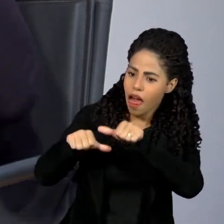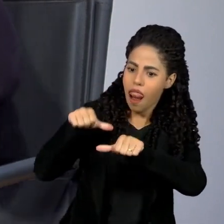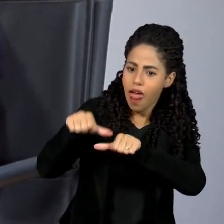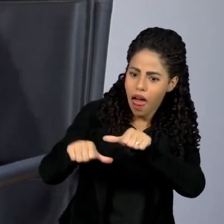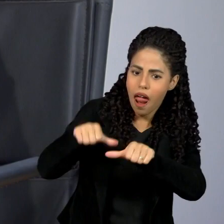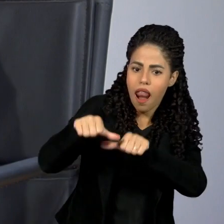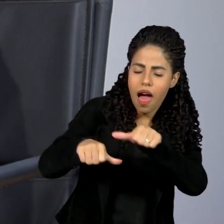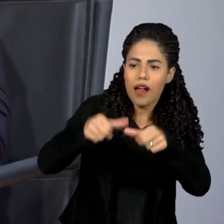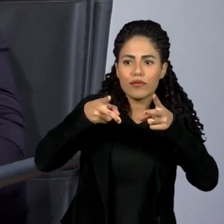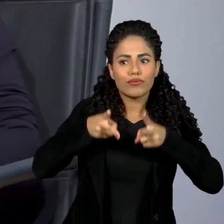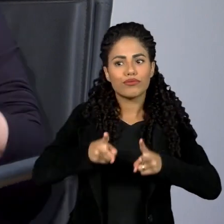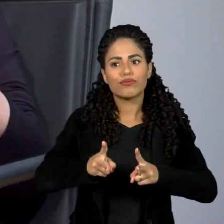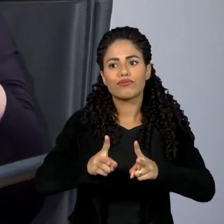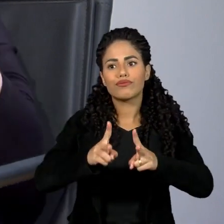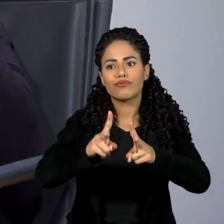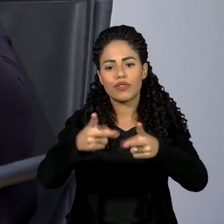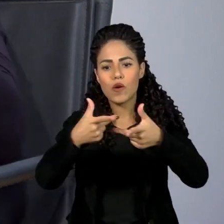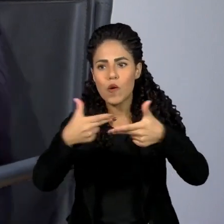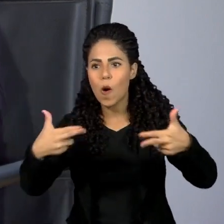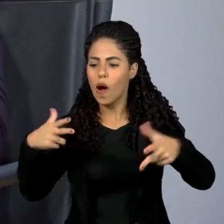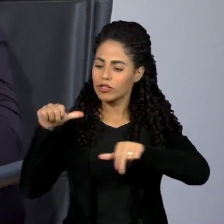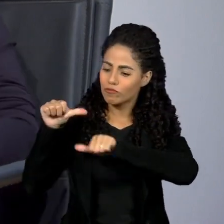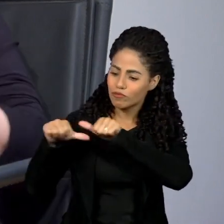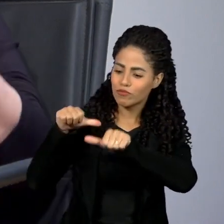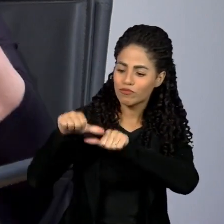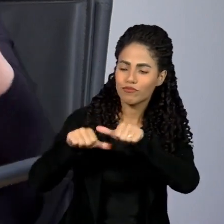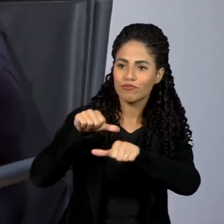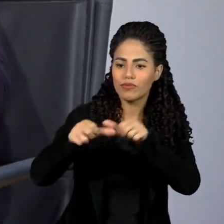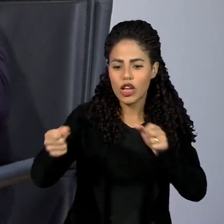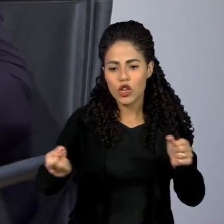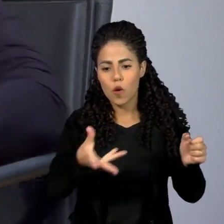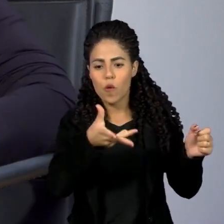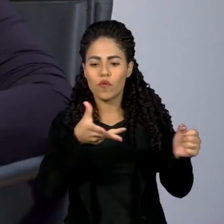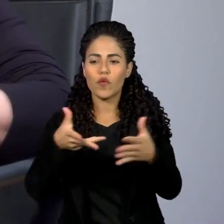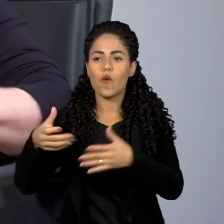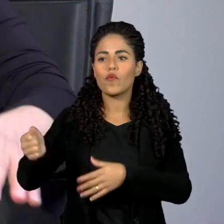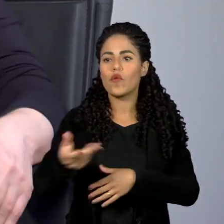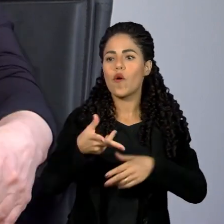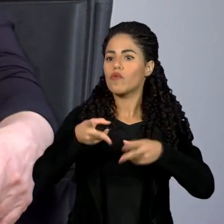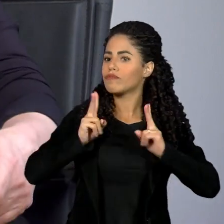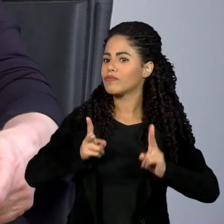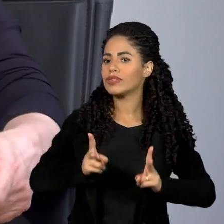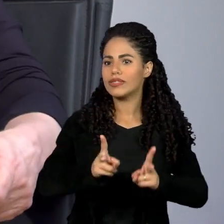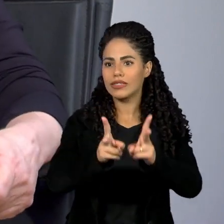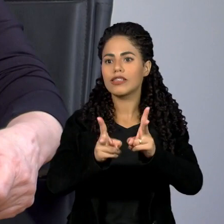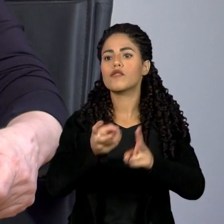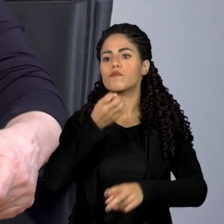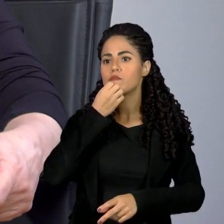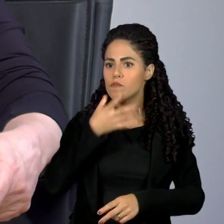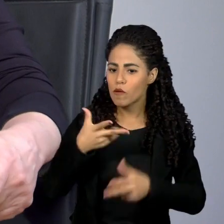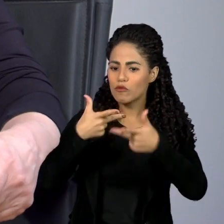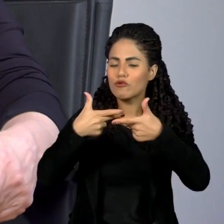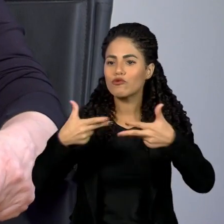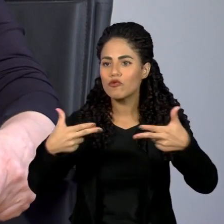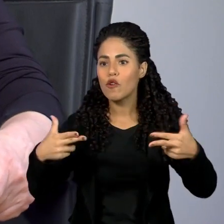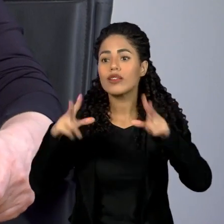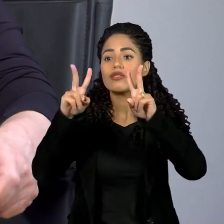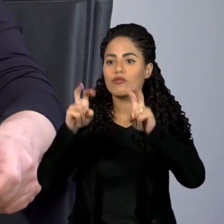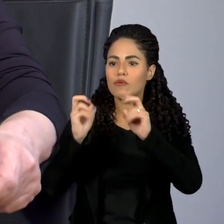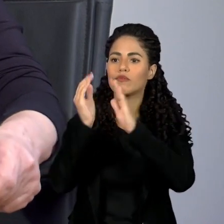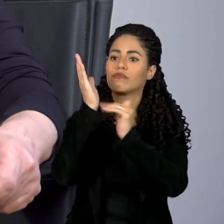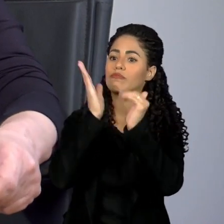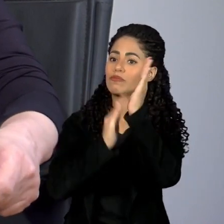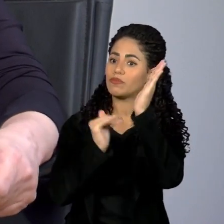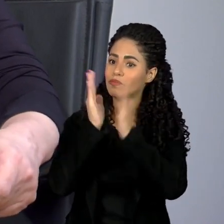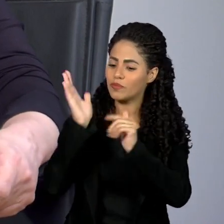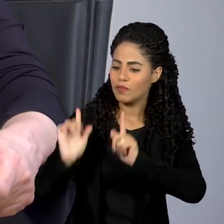histórias, novas produções, novas, enfim, ações, atividades,